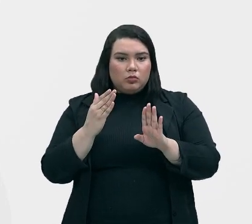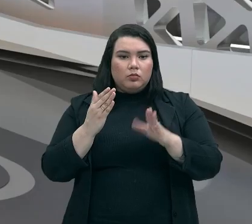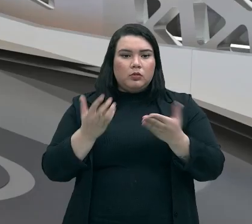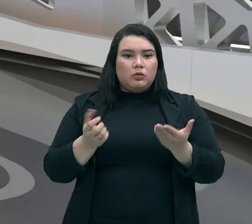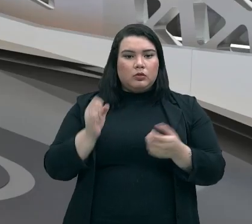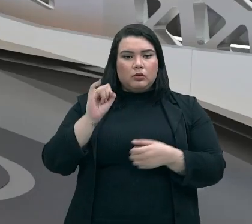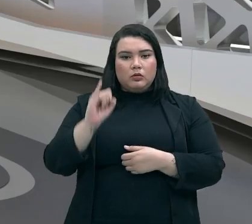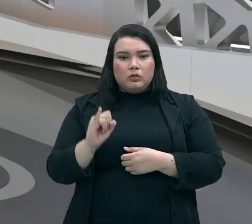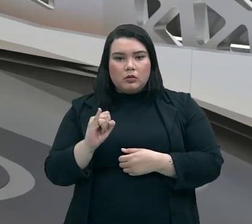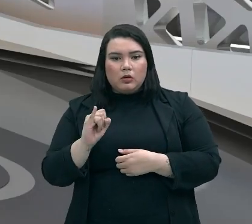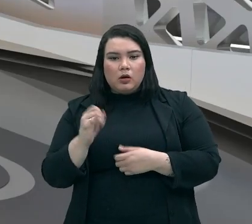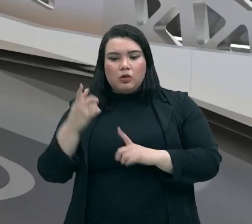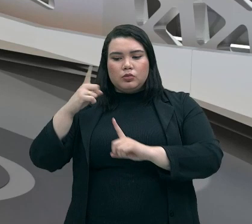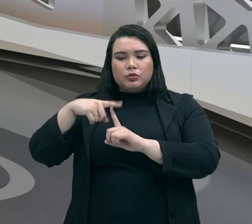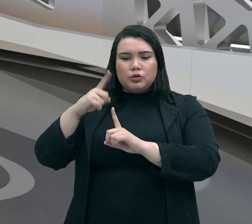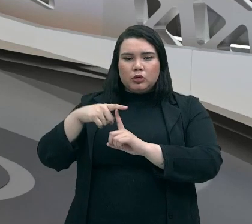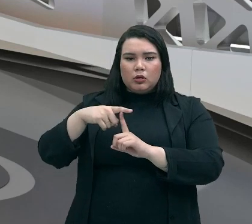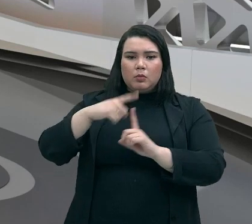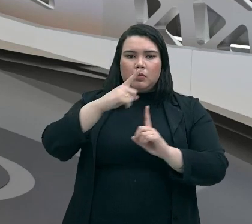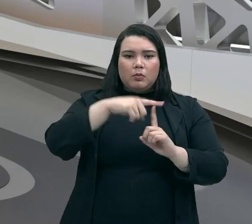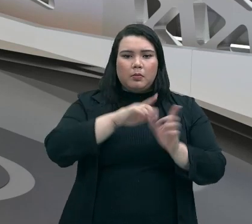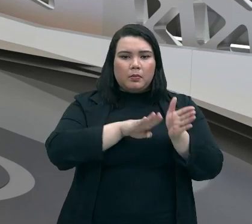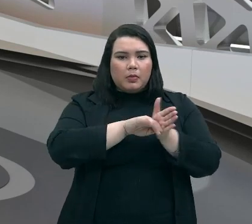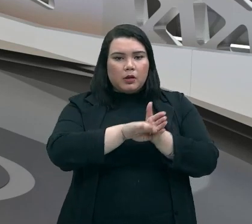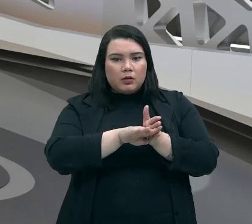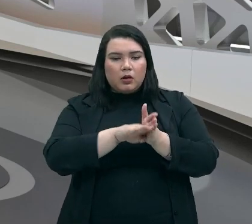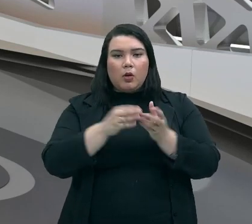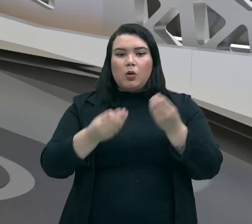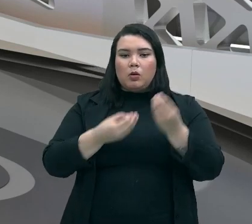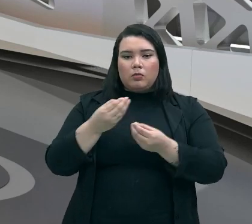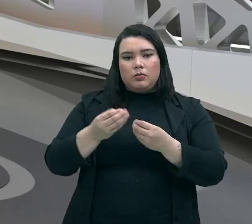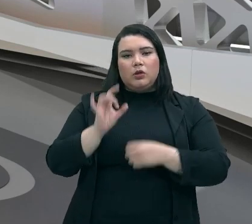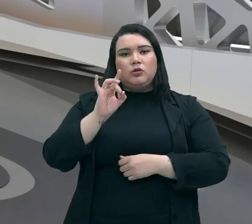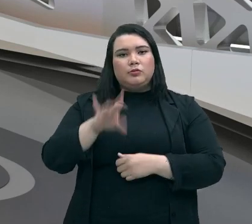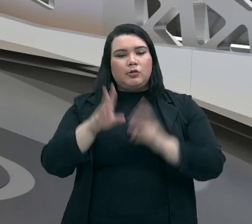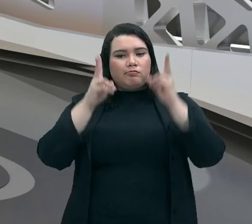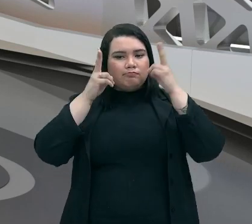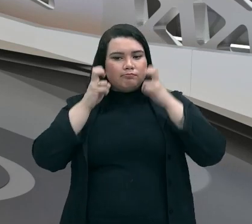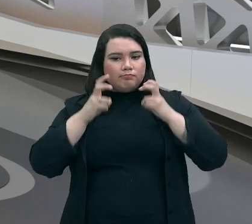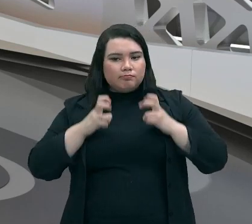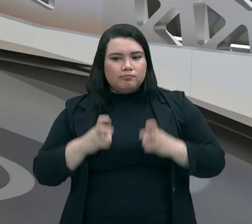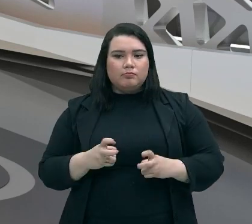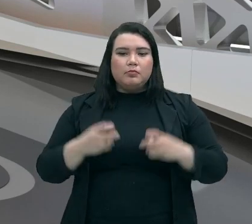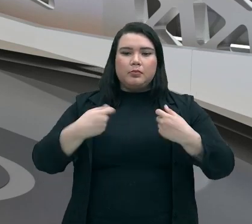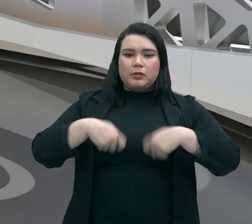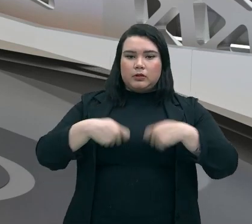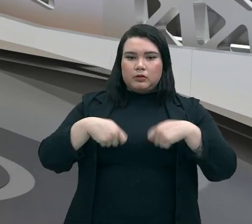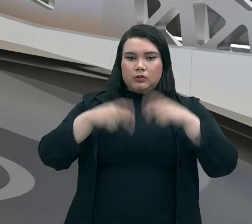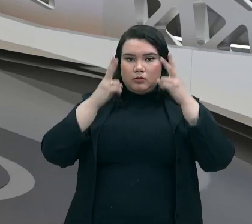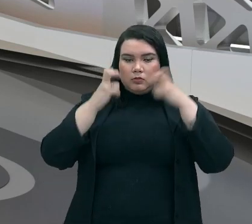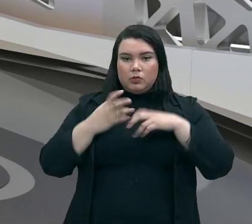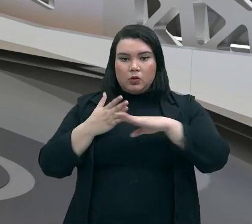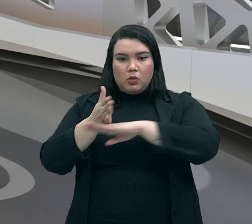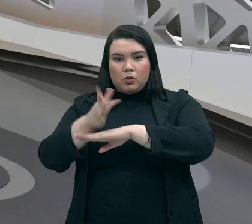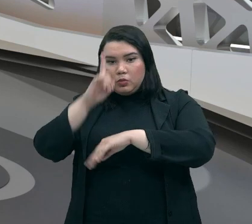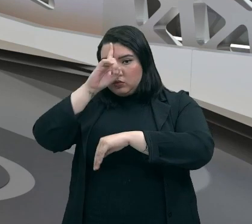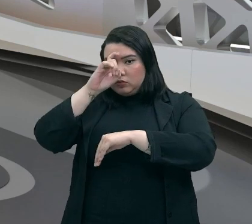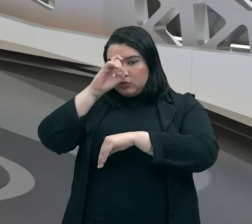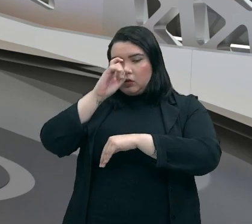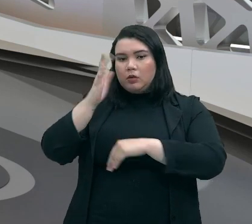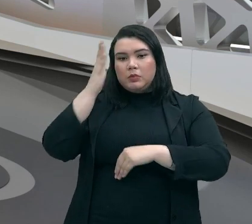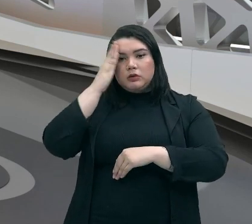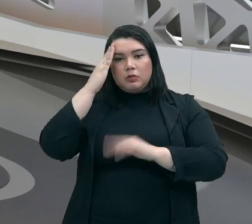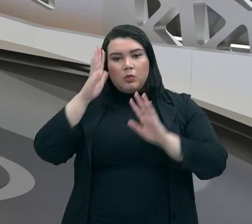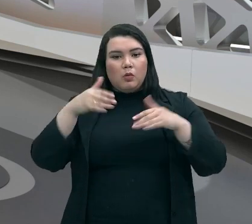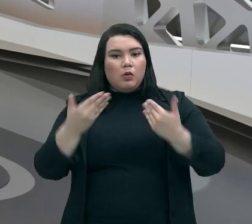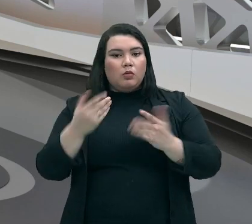é fúngica, se é bacteriana? Só exame, né? Só fazendo exame no hospital para saber qual é o